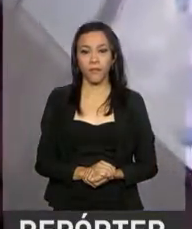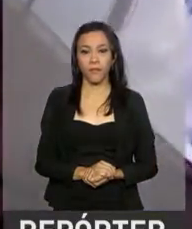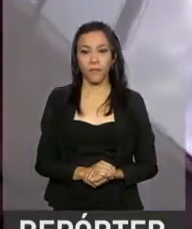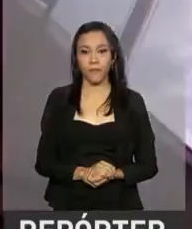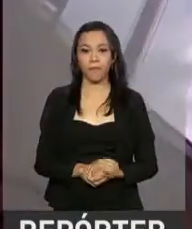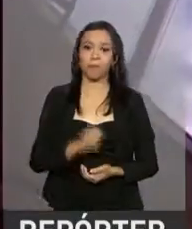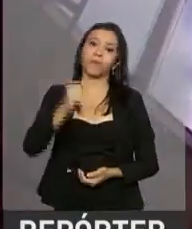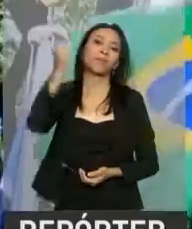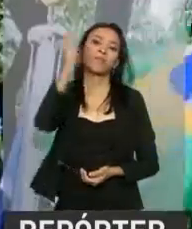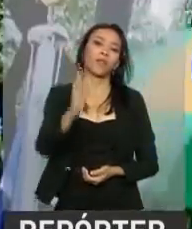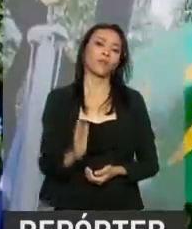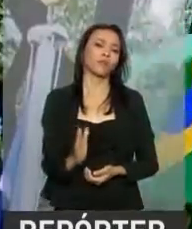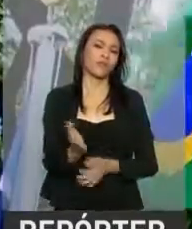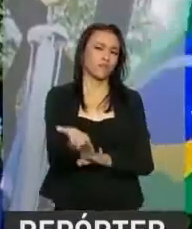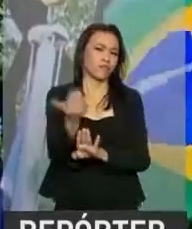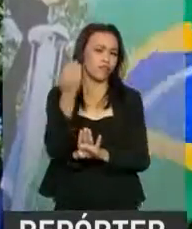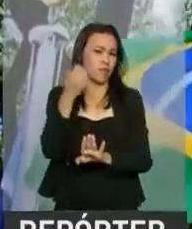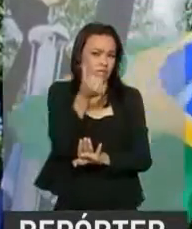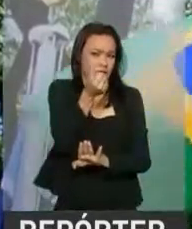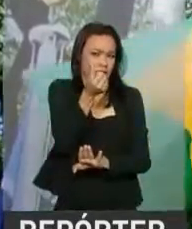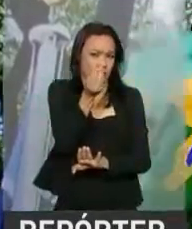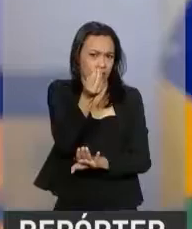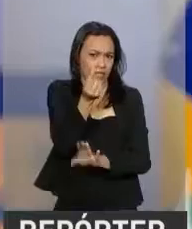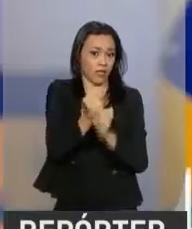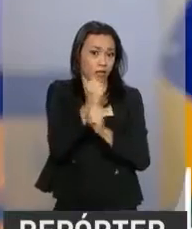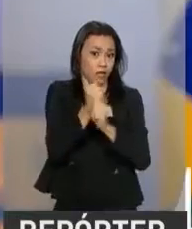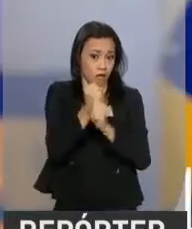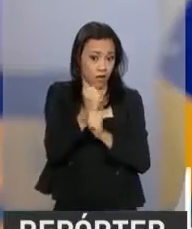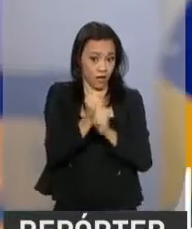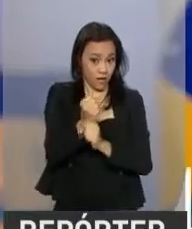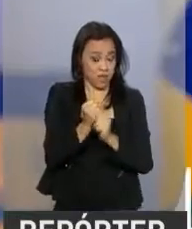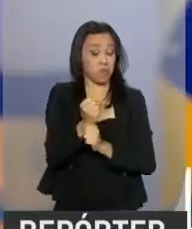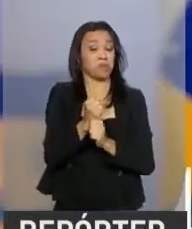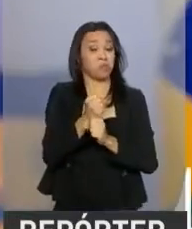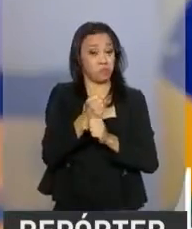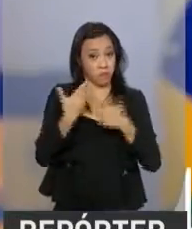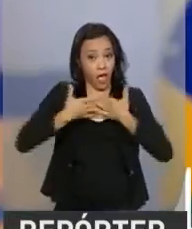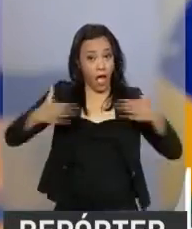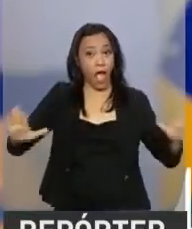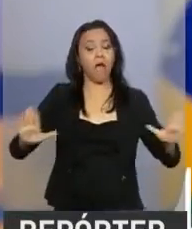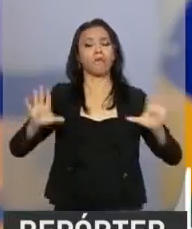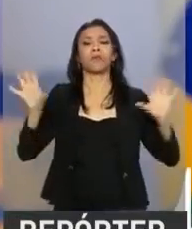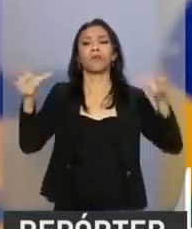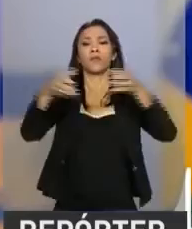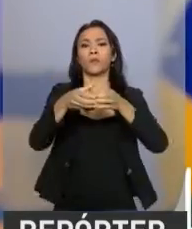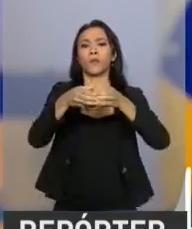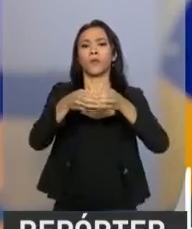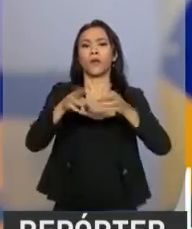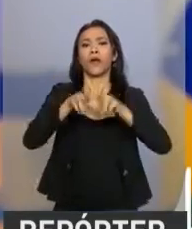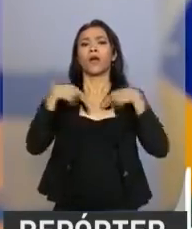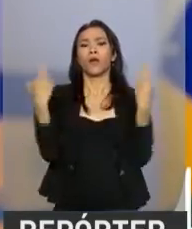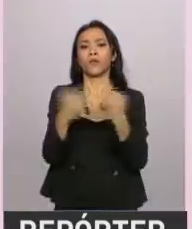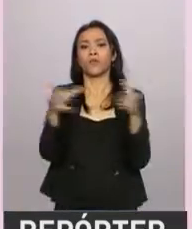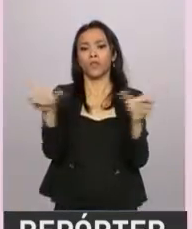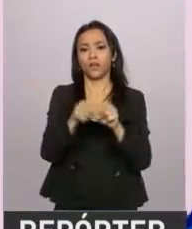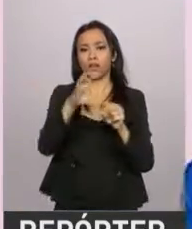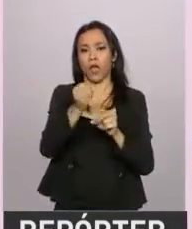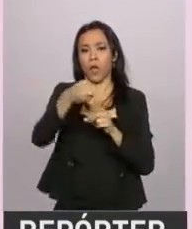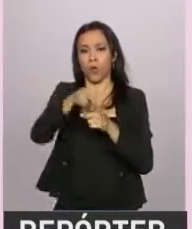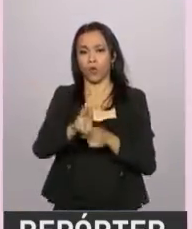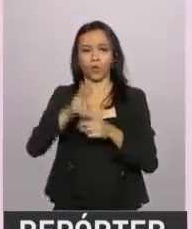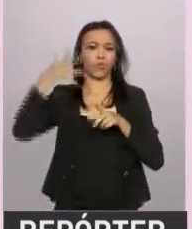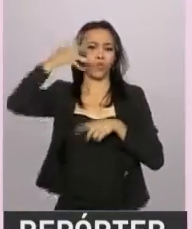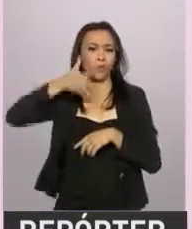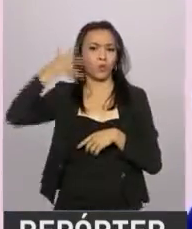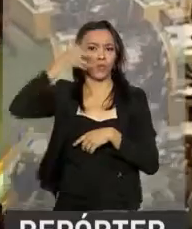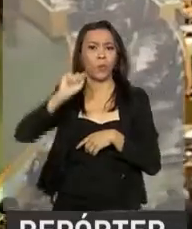O Brasil, há mais de 60 anos, consecutivamente, tem a honra de abrir esse debate geral, sendo o primeiro país a discursar. Isso estabeleceu